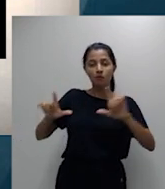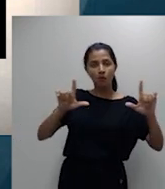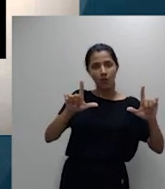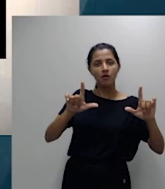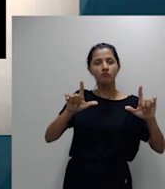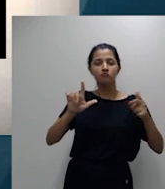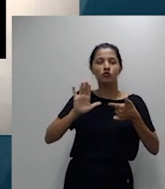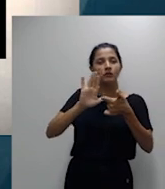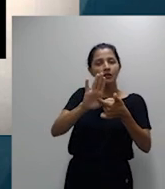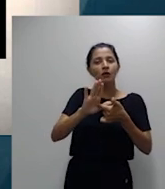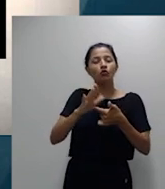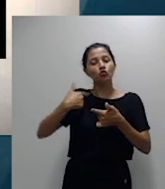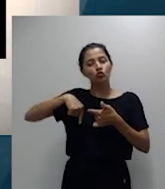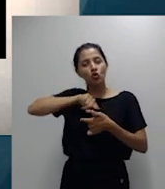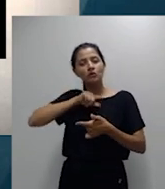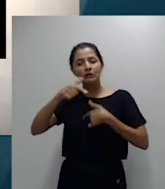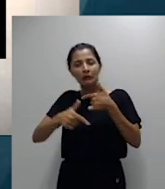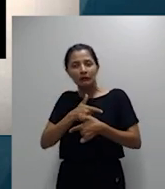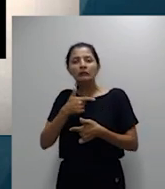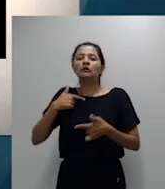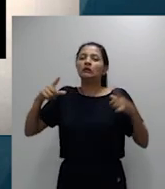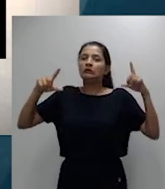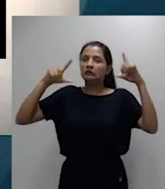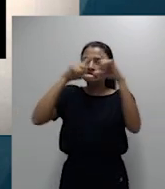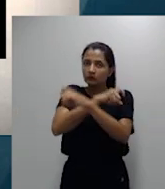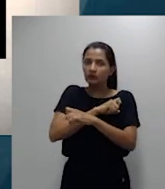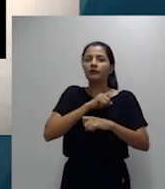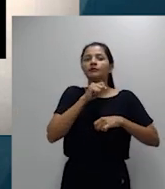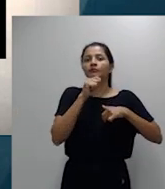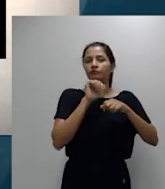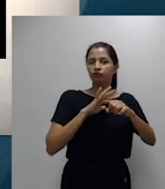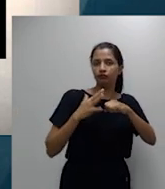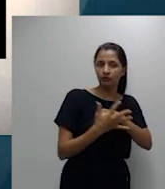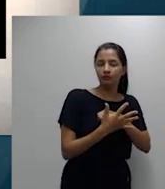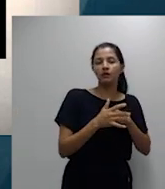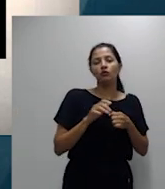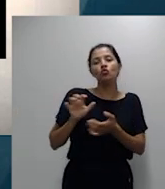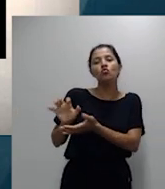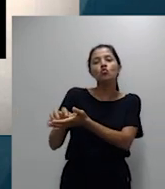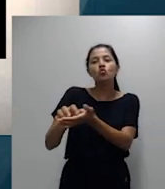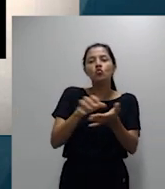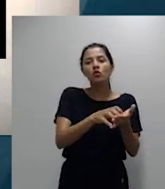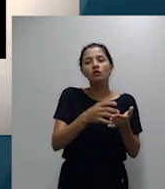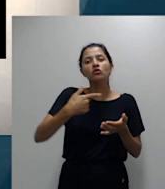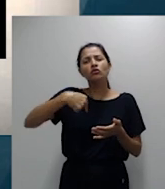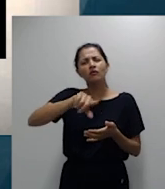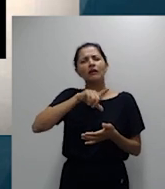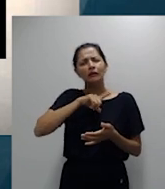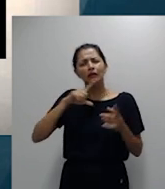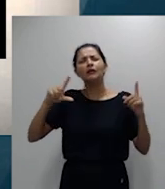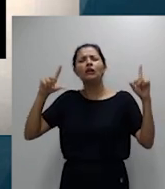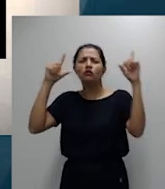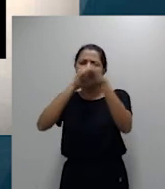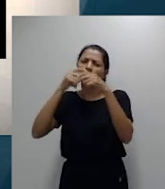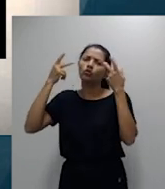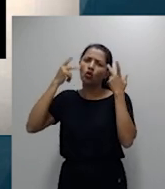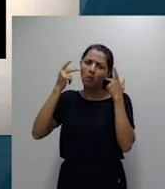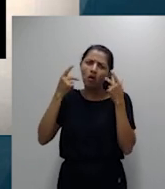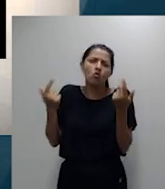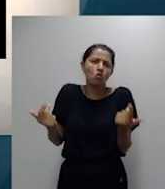trabalho com toda dificuldade pandemia de todo o setor que nós vamos é tem as dificuldades normais